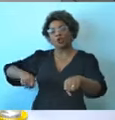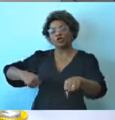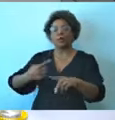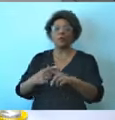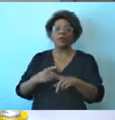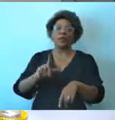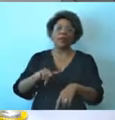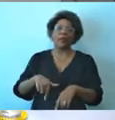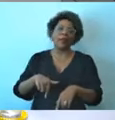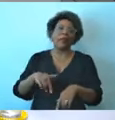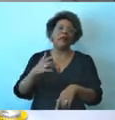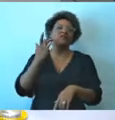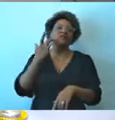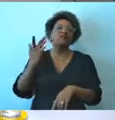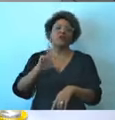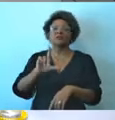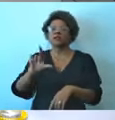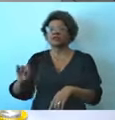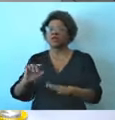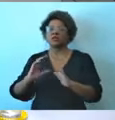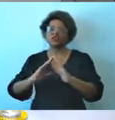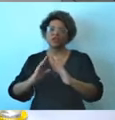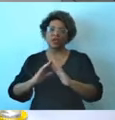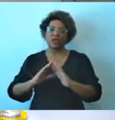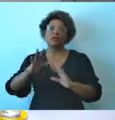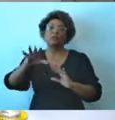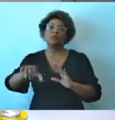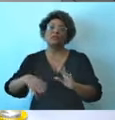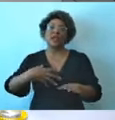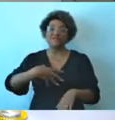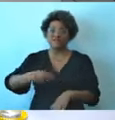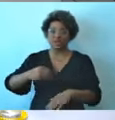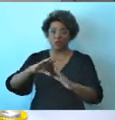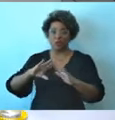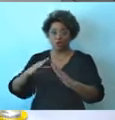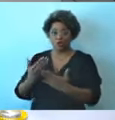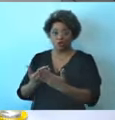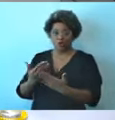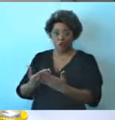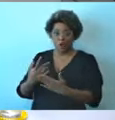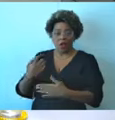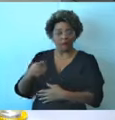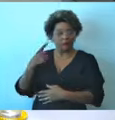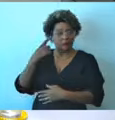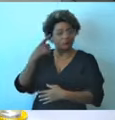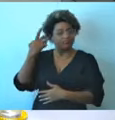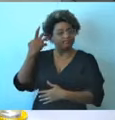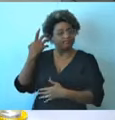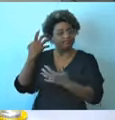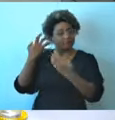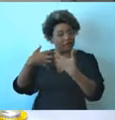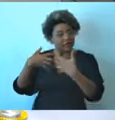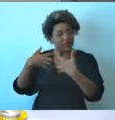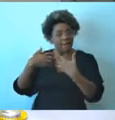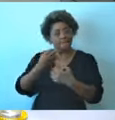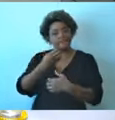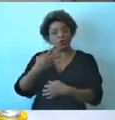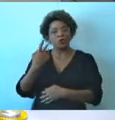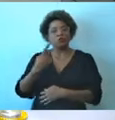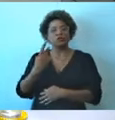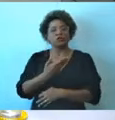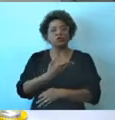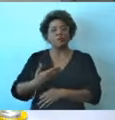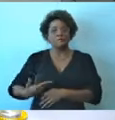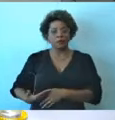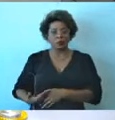trabalho, muitas das vezes buscar os filhos, até mesmo nas escolas. Enfim, a gente precisa pensar boas políticas públicas nesse sentido, porque é uma